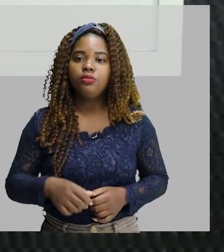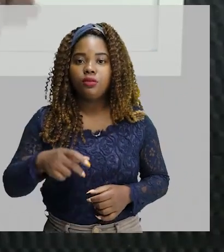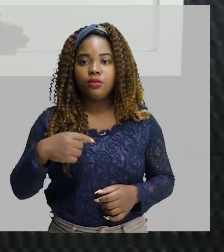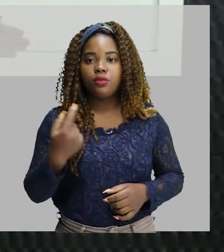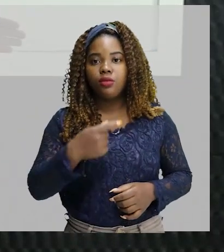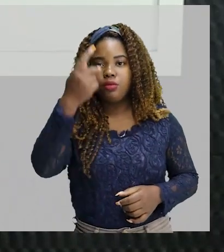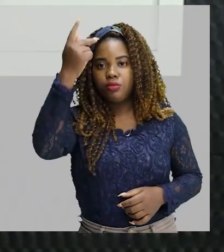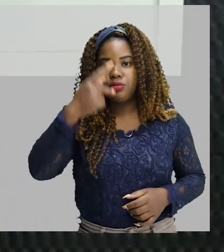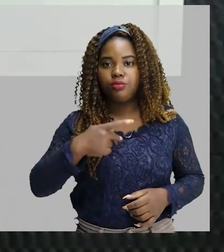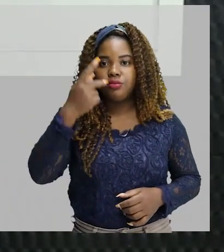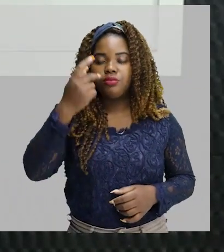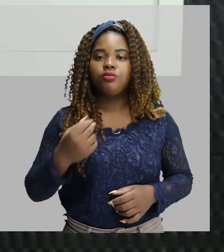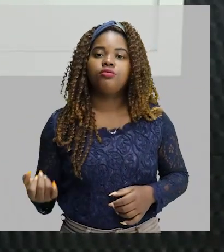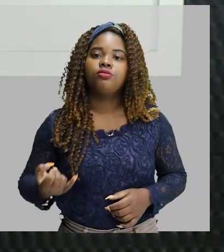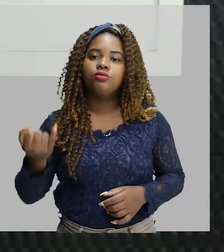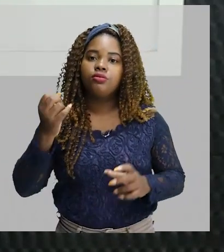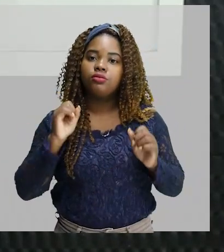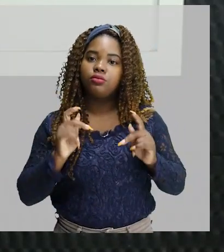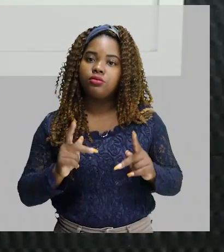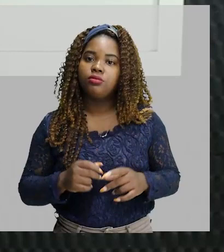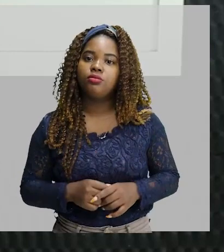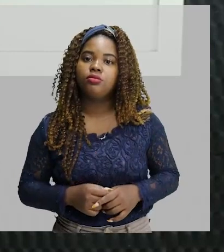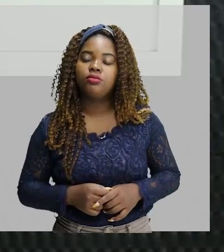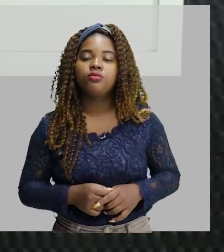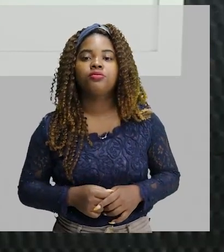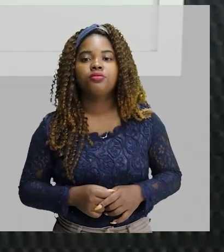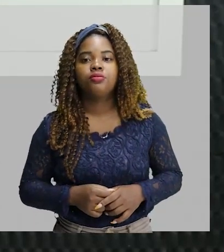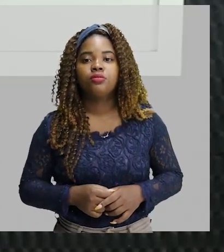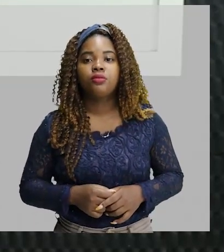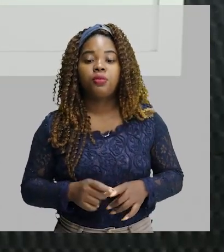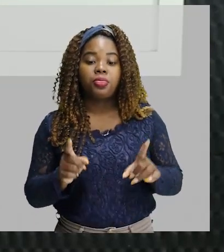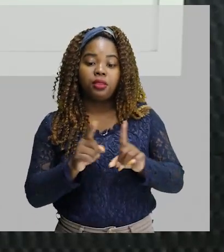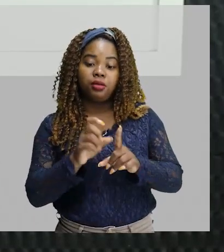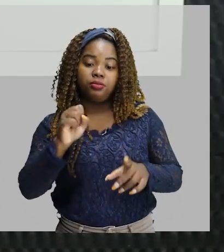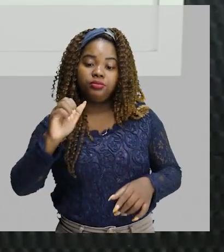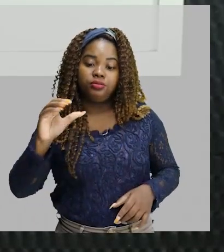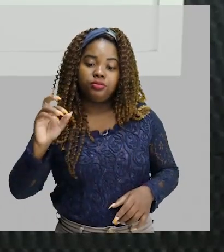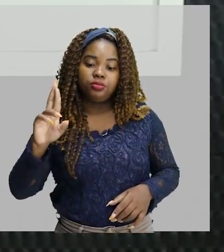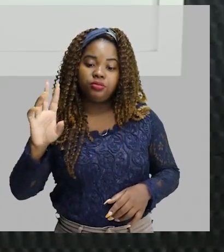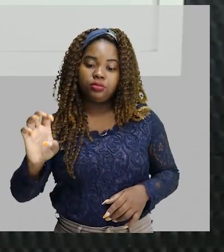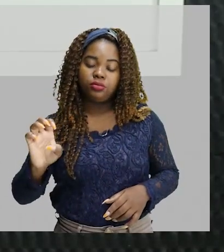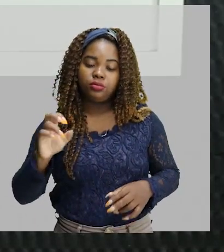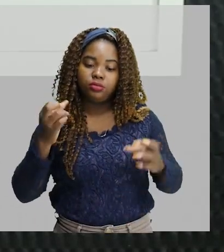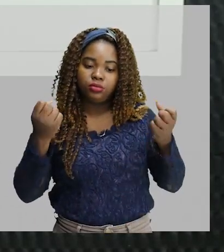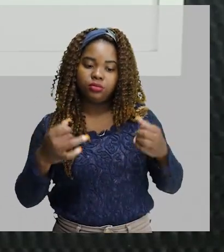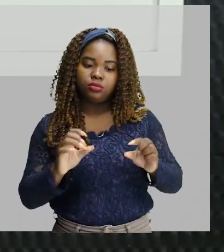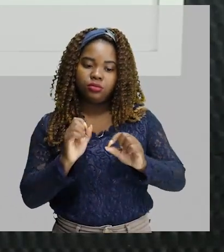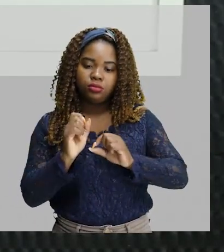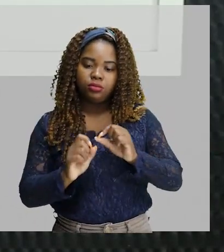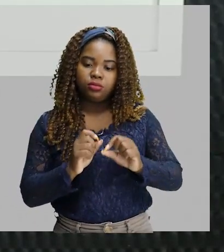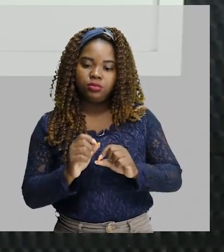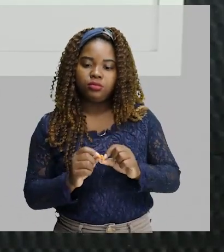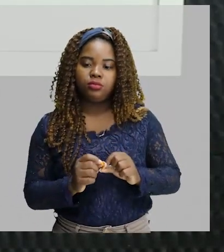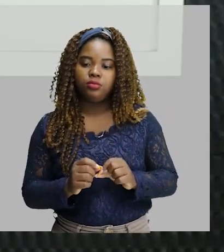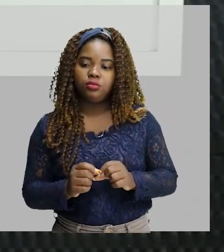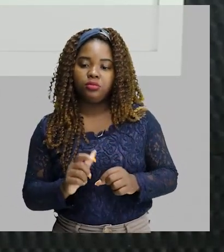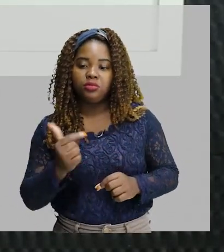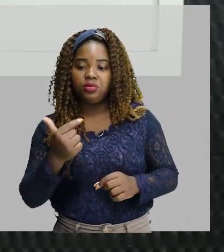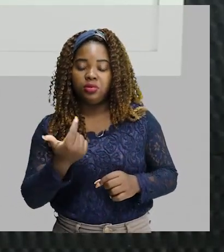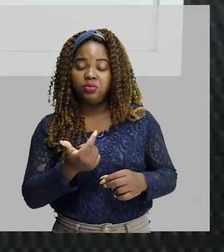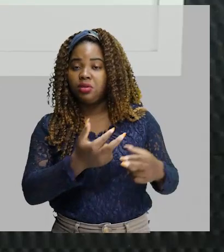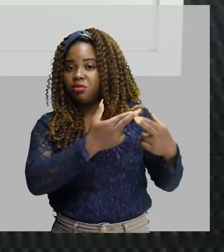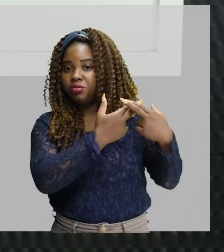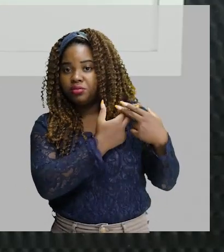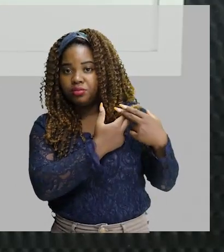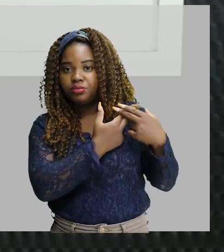mesmo interessa, ok? E é interessante que ele vai dizer que quando você não assume essa responsabilidade, aí